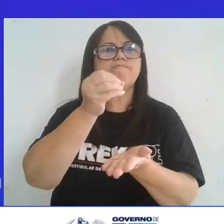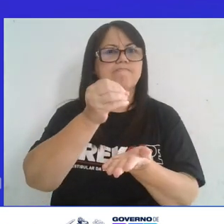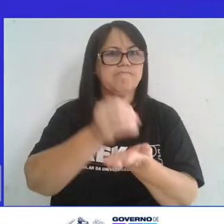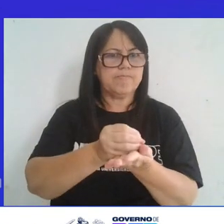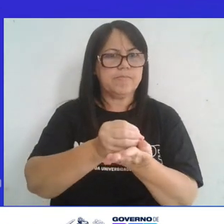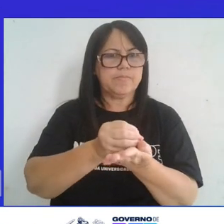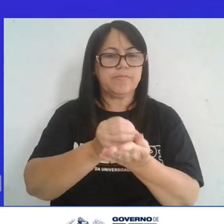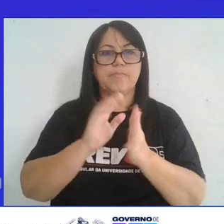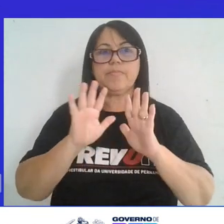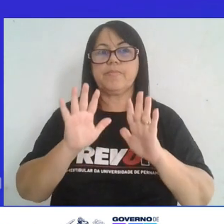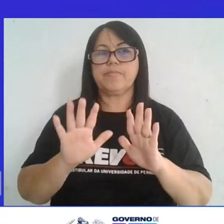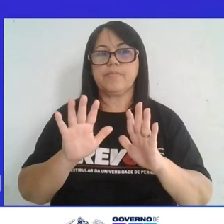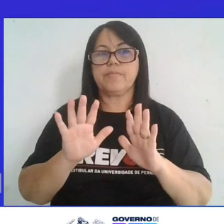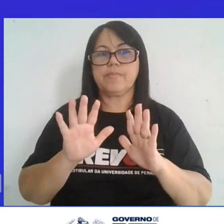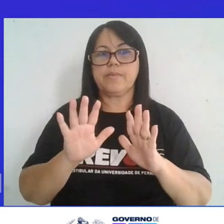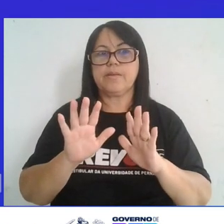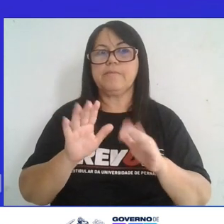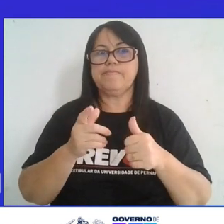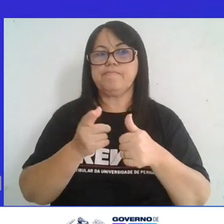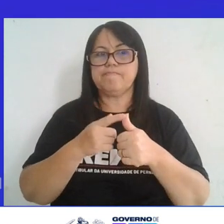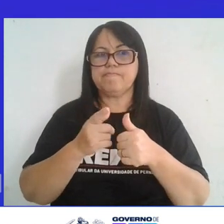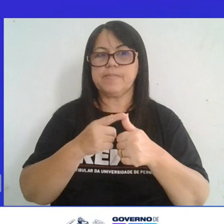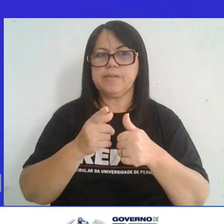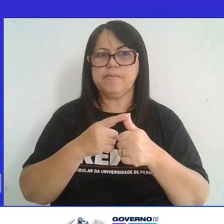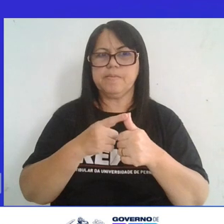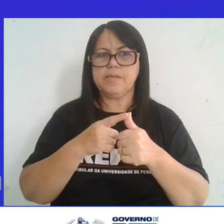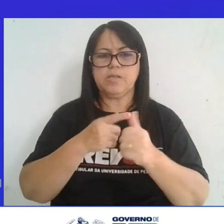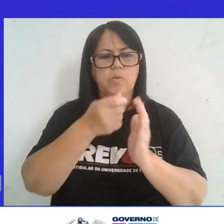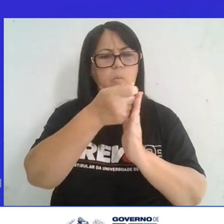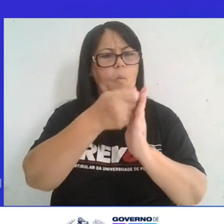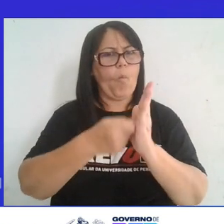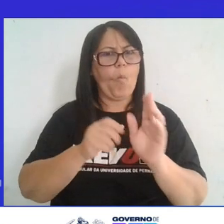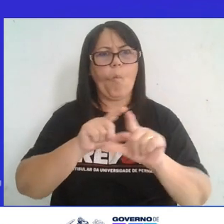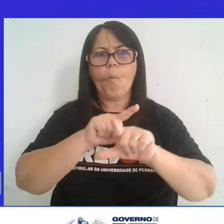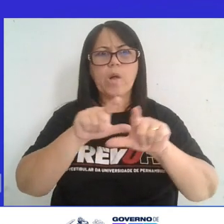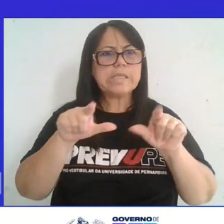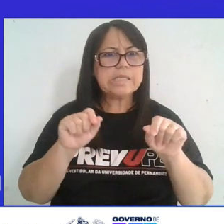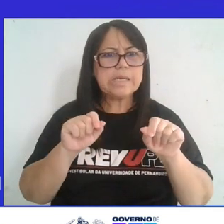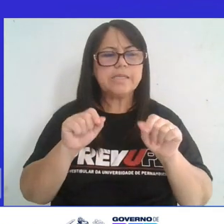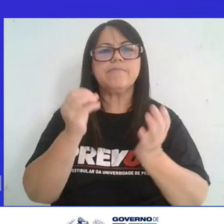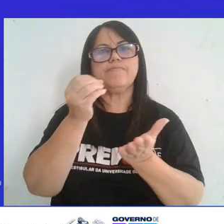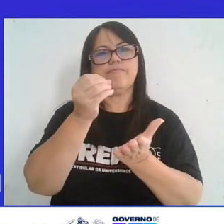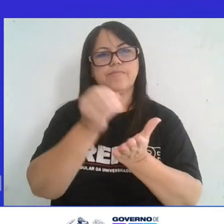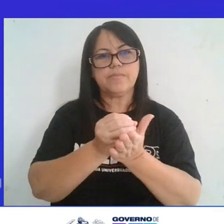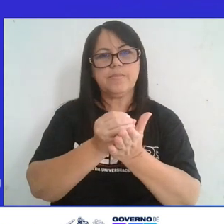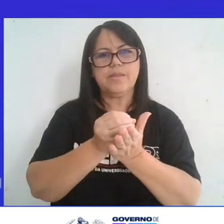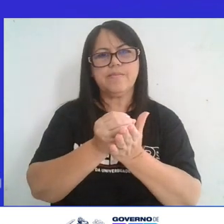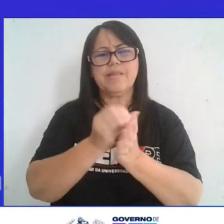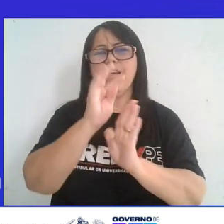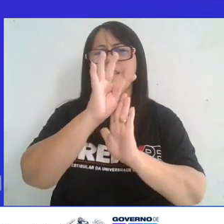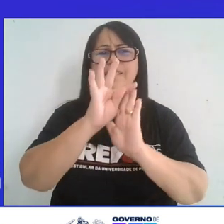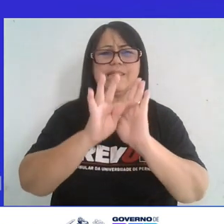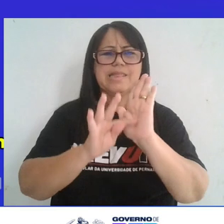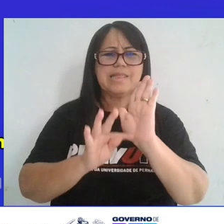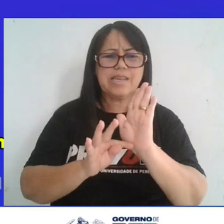tem um texto em branco, né, se não tem texto, nota zero, né, texto insuficiente também leva a nota